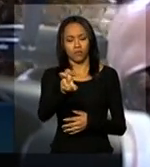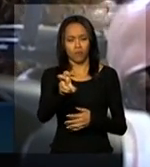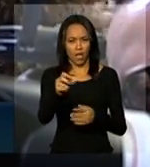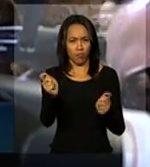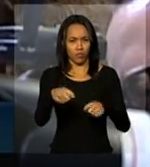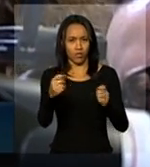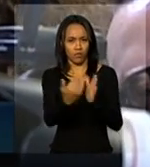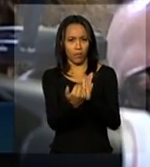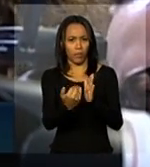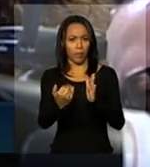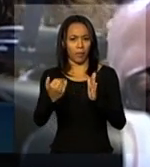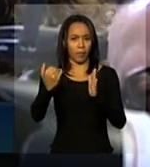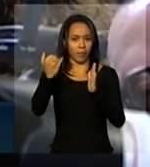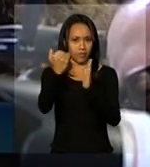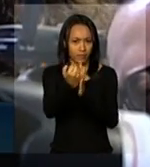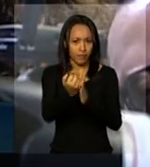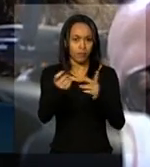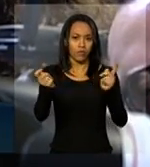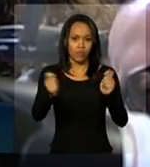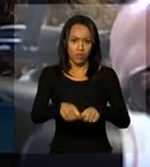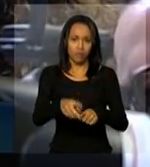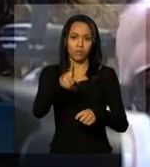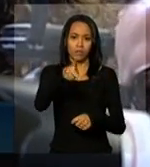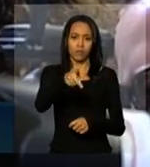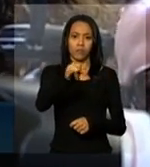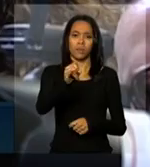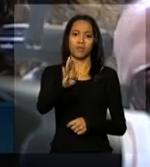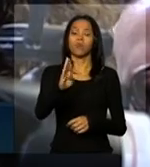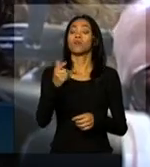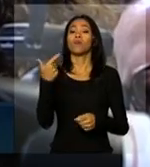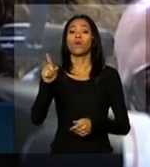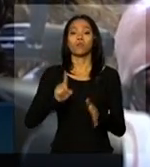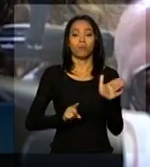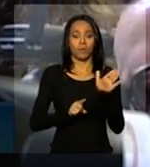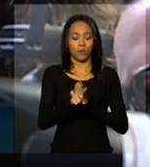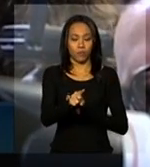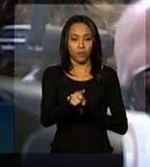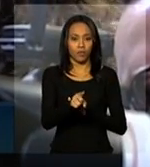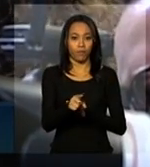cima essa projeção de 2,5? E minha outra pergunta...